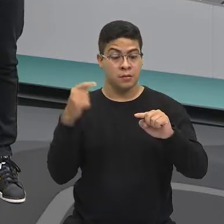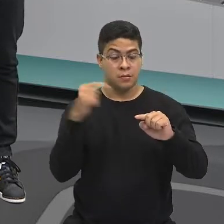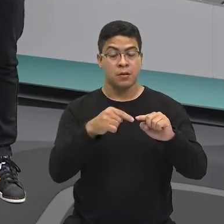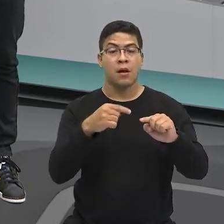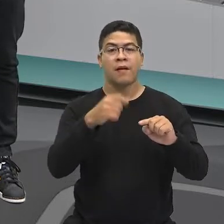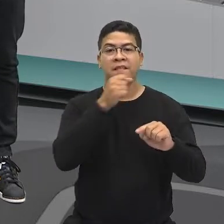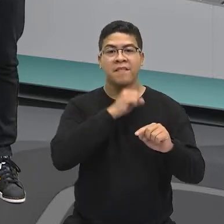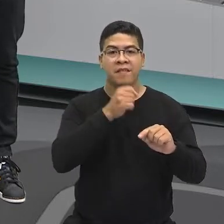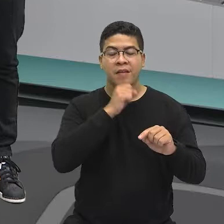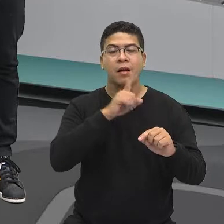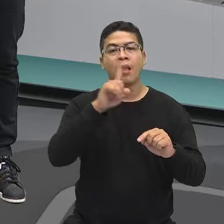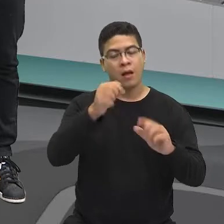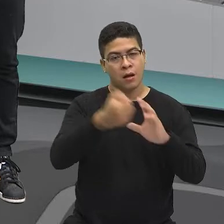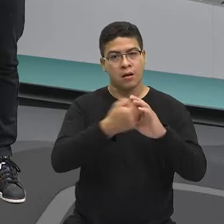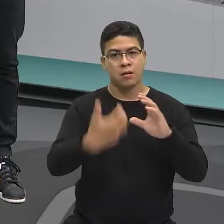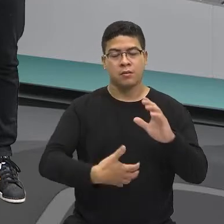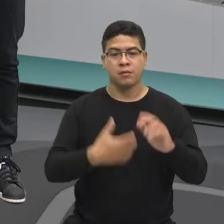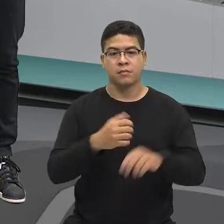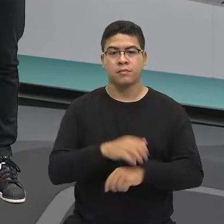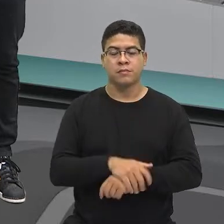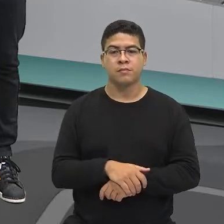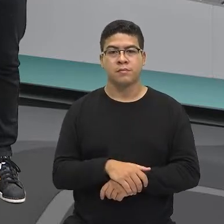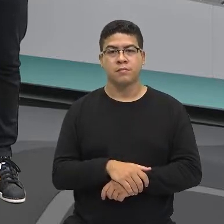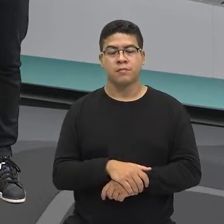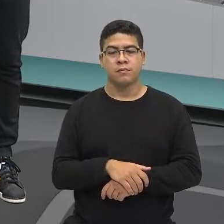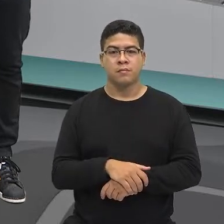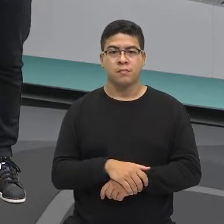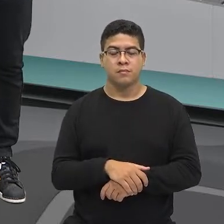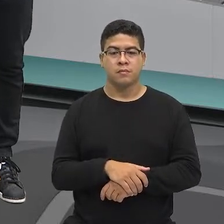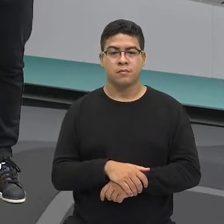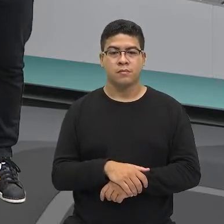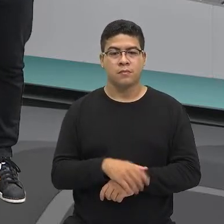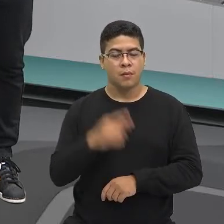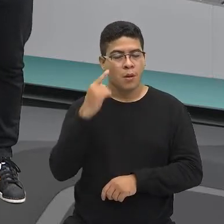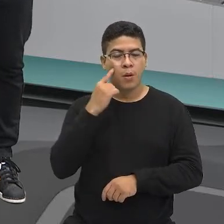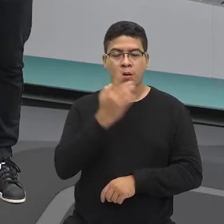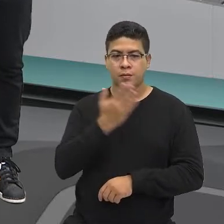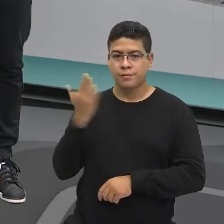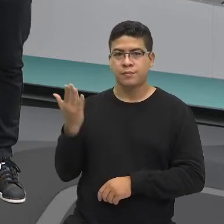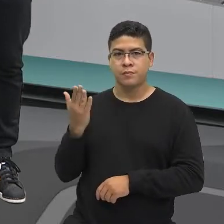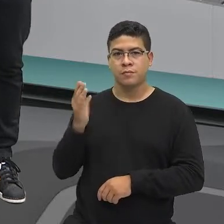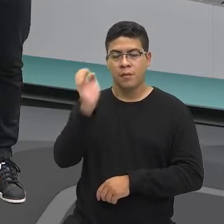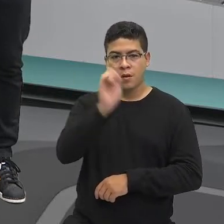já estudou ali no classicismo, o Da Vinci, as